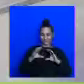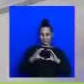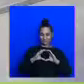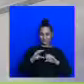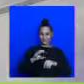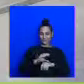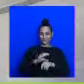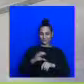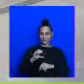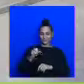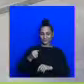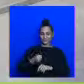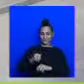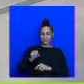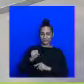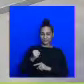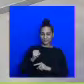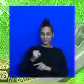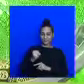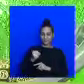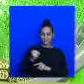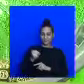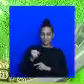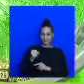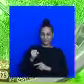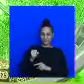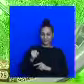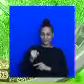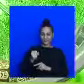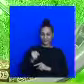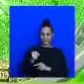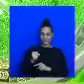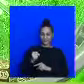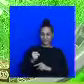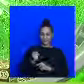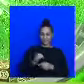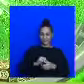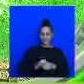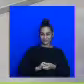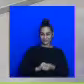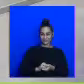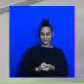Bola cinza, número 8.